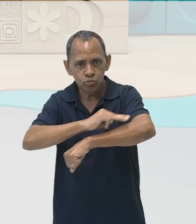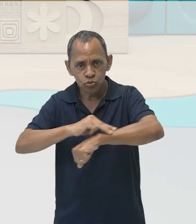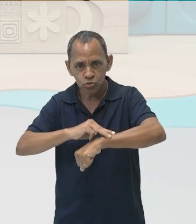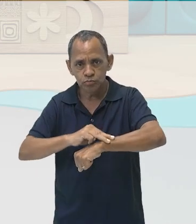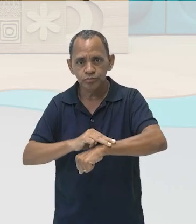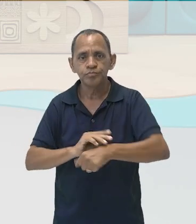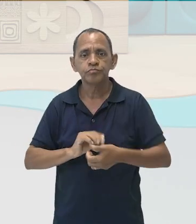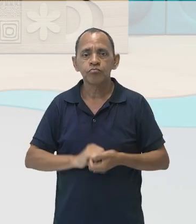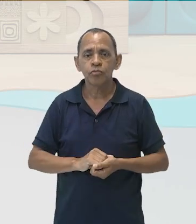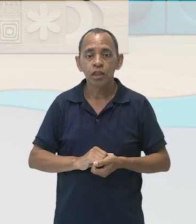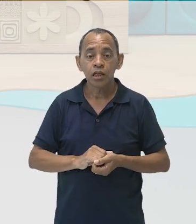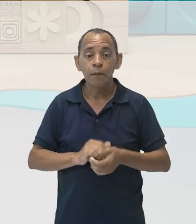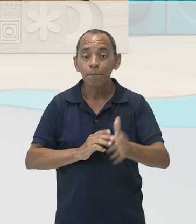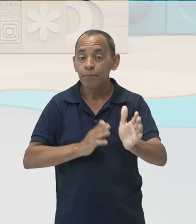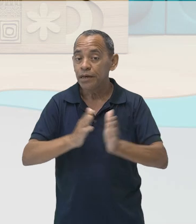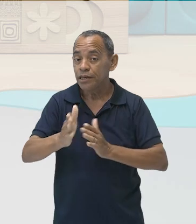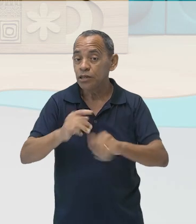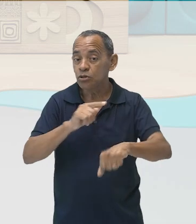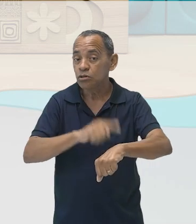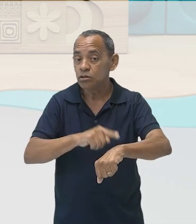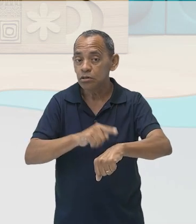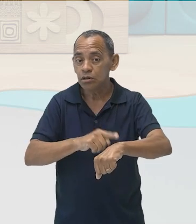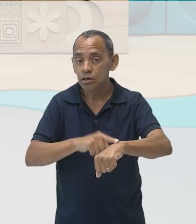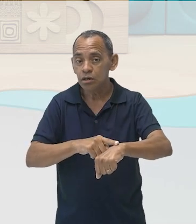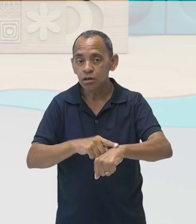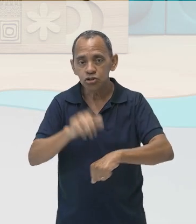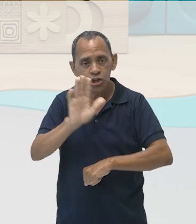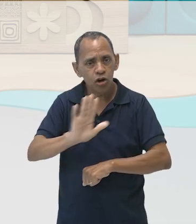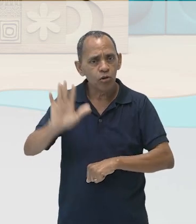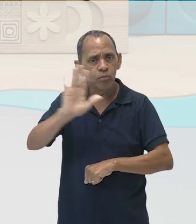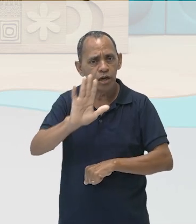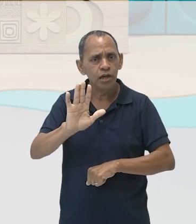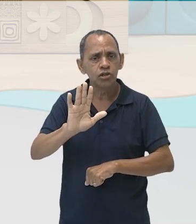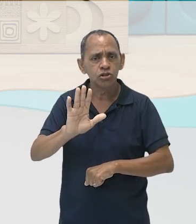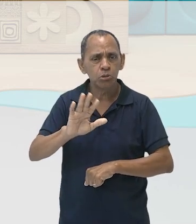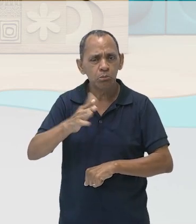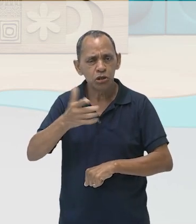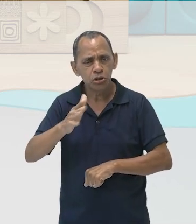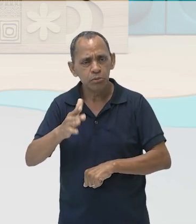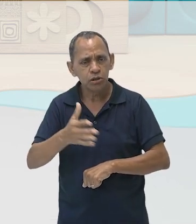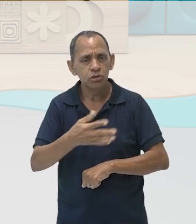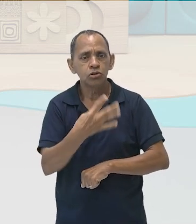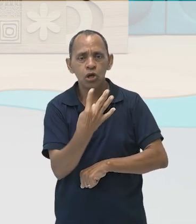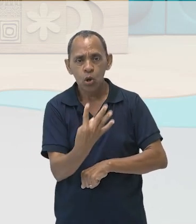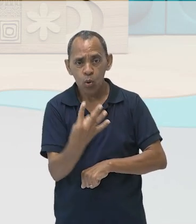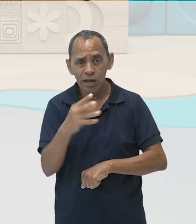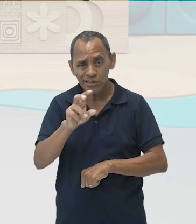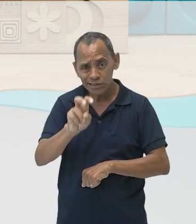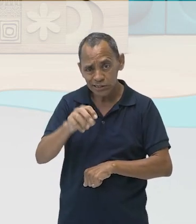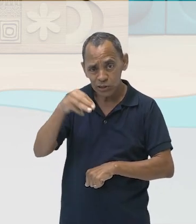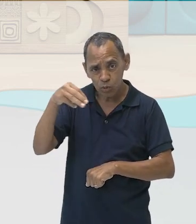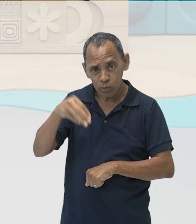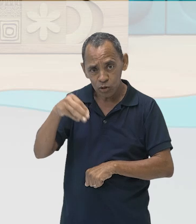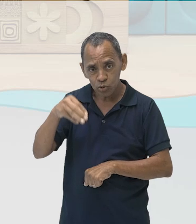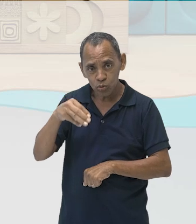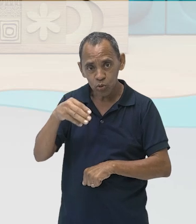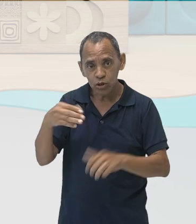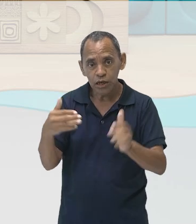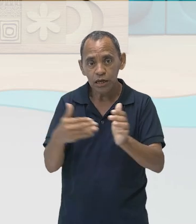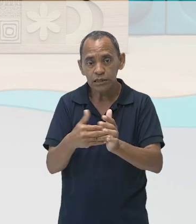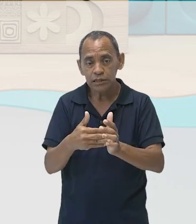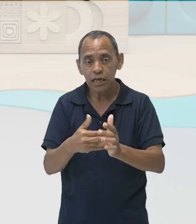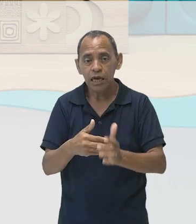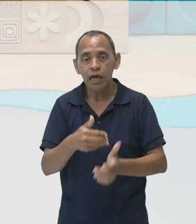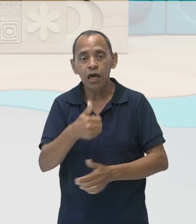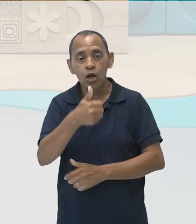duração, geralmente os exercícios de ginástica eles vão girar em torno de 45 minutos a 1 hora e tem